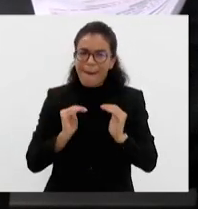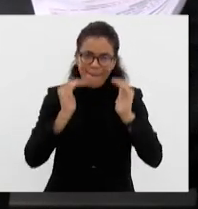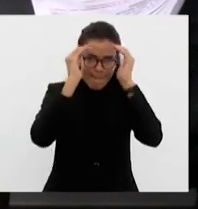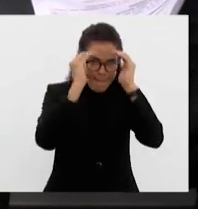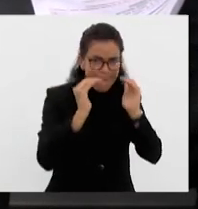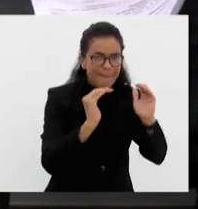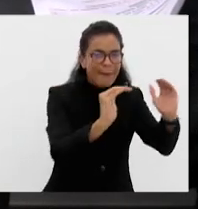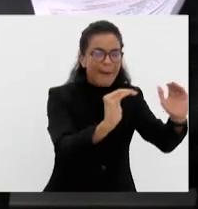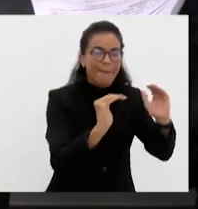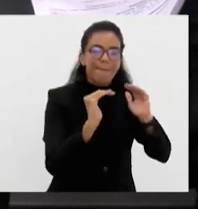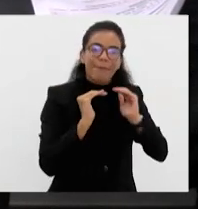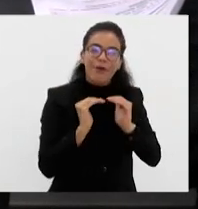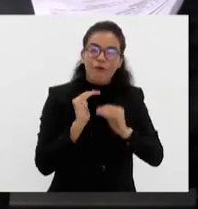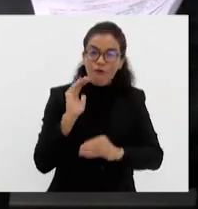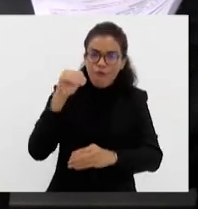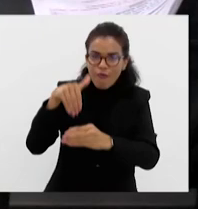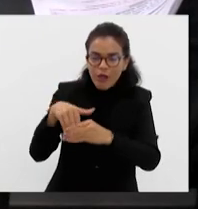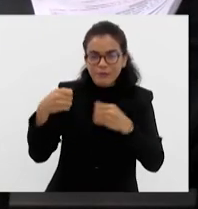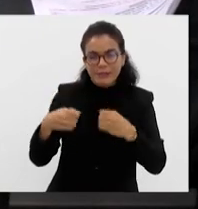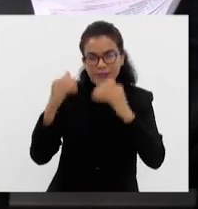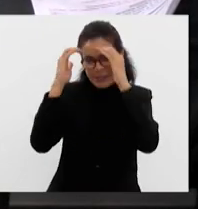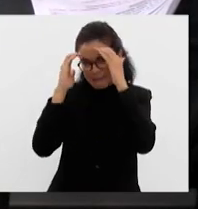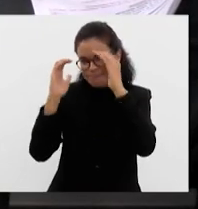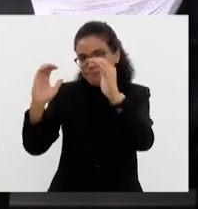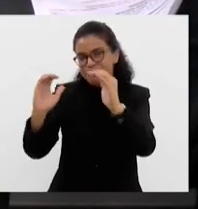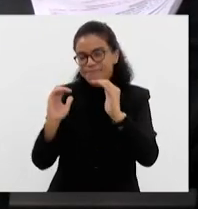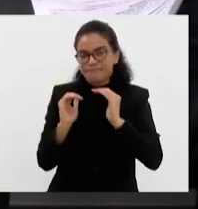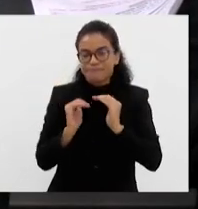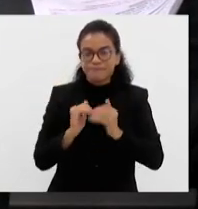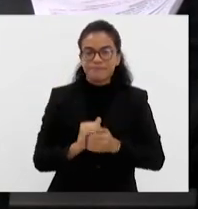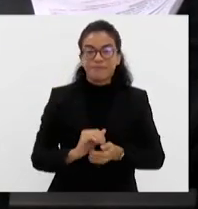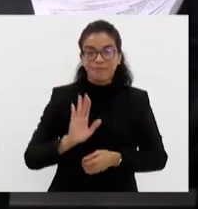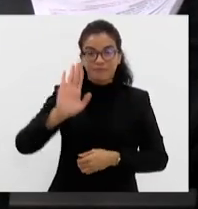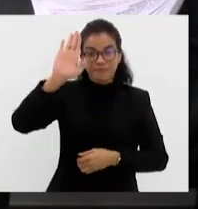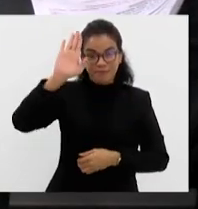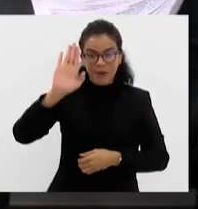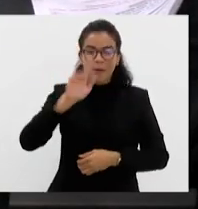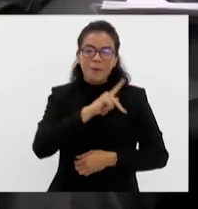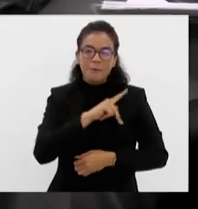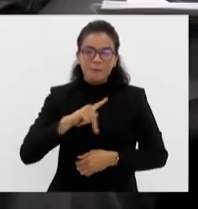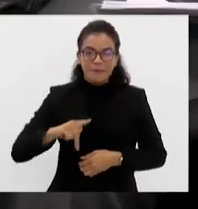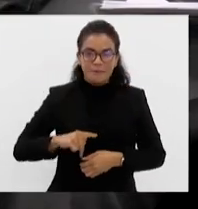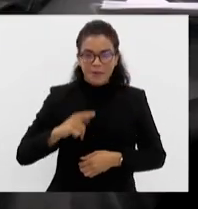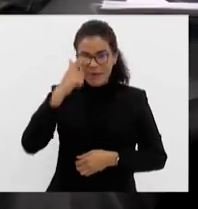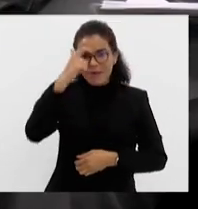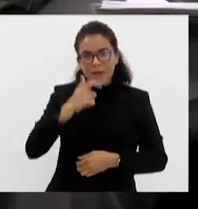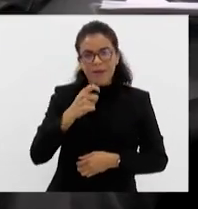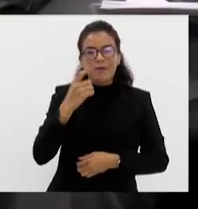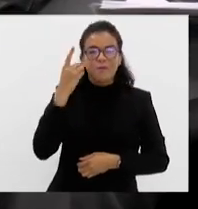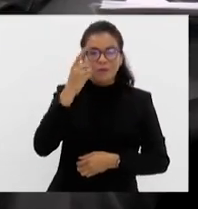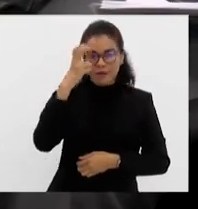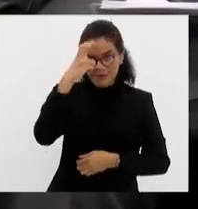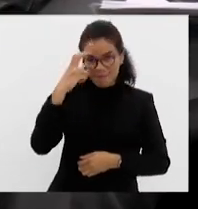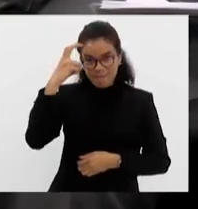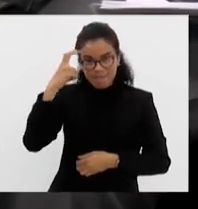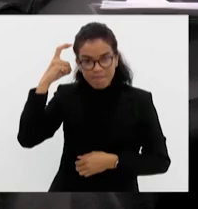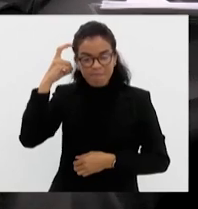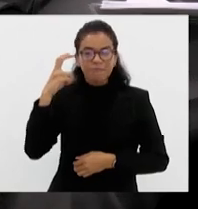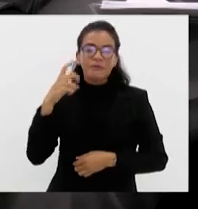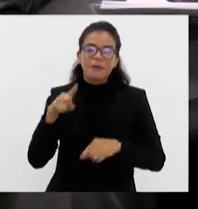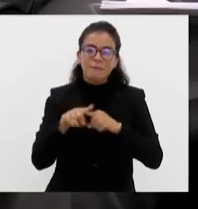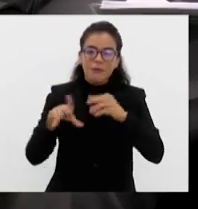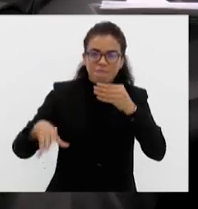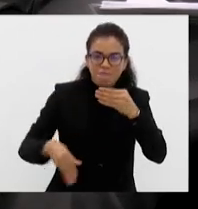se equivalem, têm que ser respeitados. Muito obrigado. Presidente, muito rápida e objetivamente, eu queria tecer também